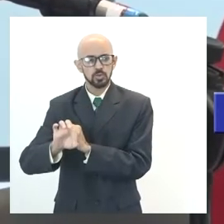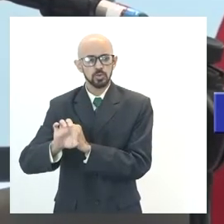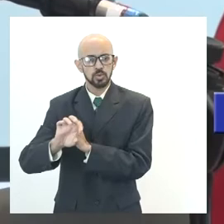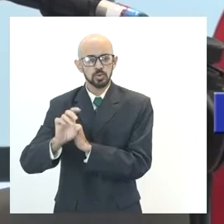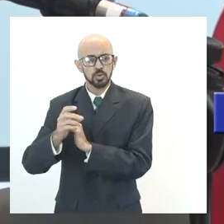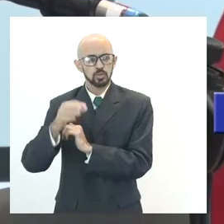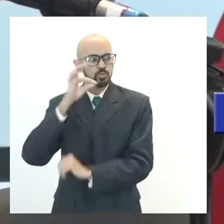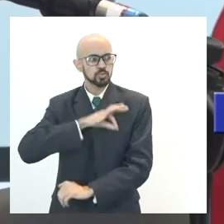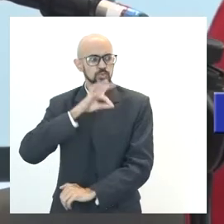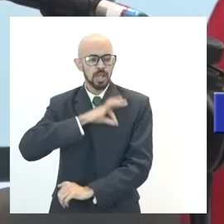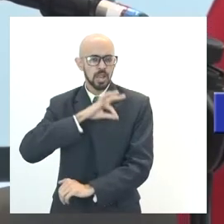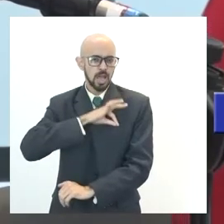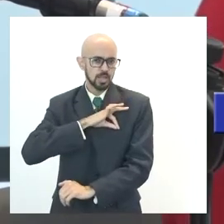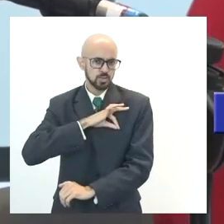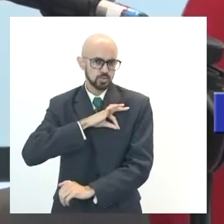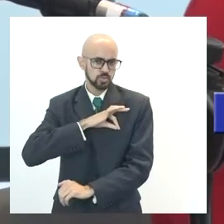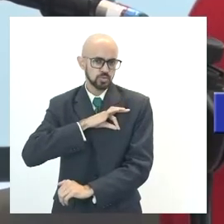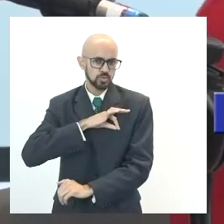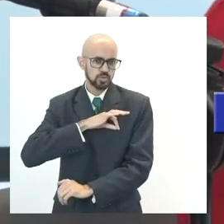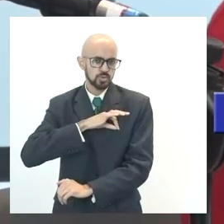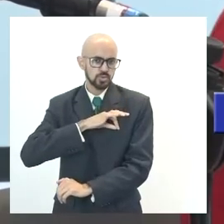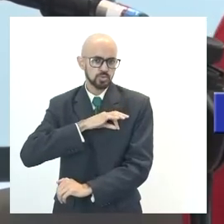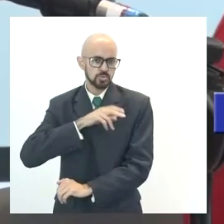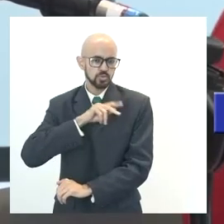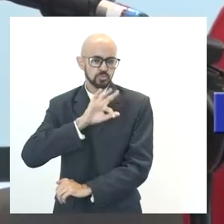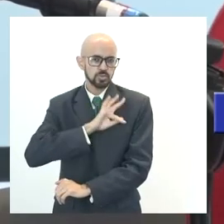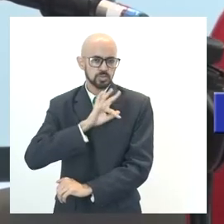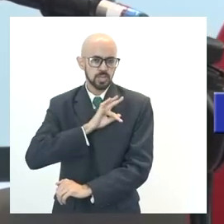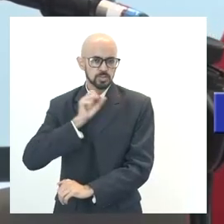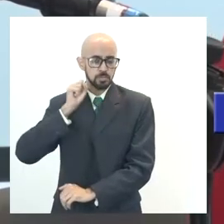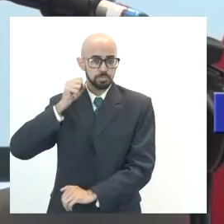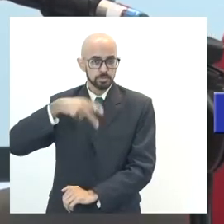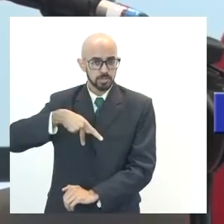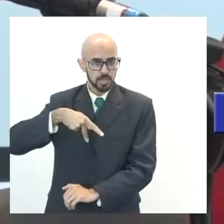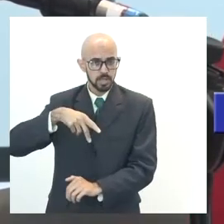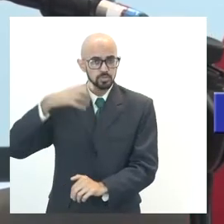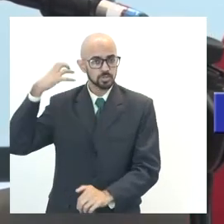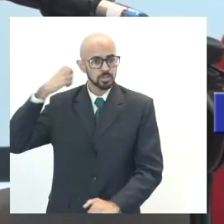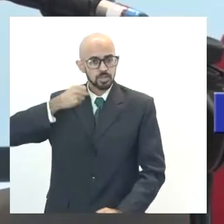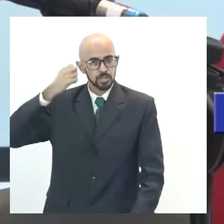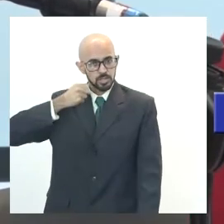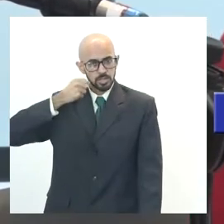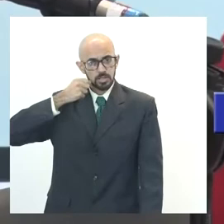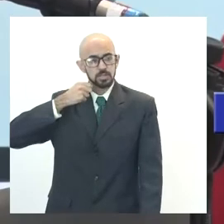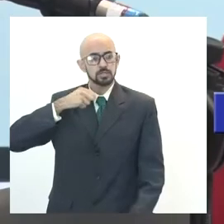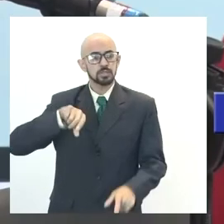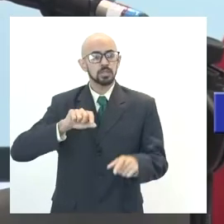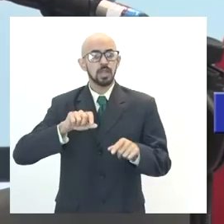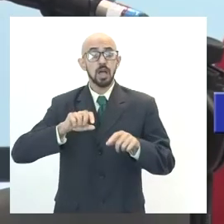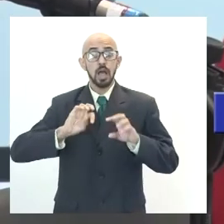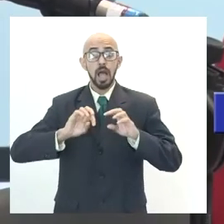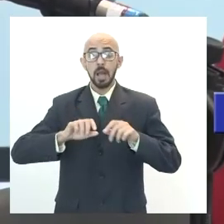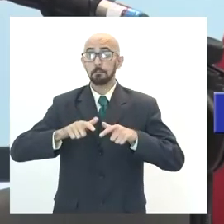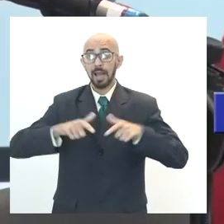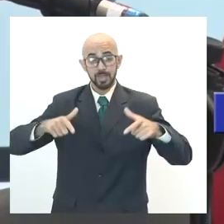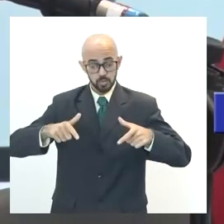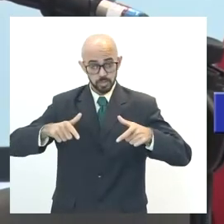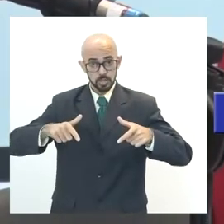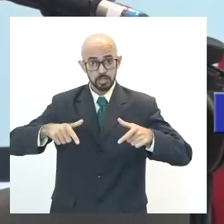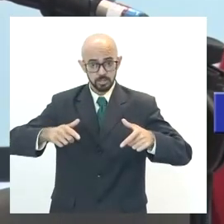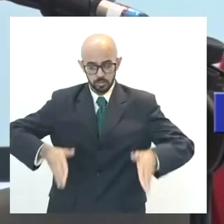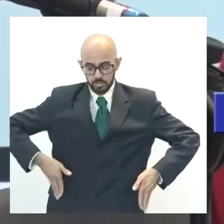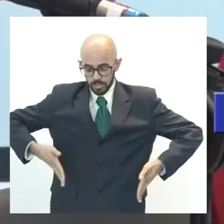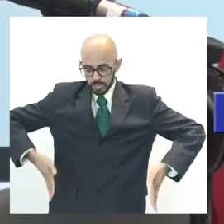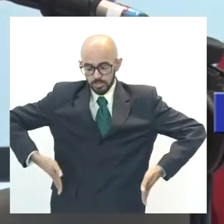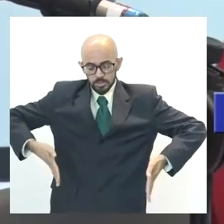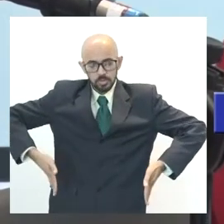salários de dois dos veteranos e das pensionistas quero deixar ciente esqueça de veteranos mundo estão uma cadeira de roda